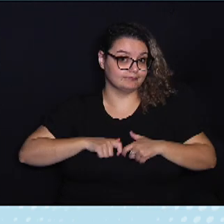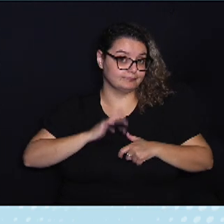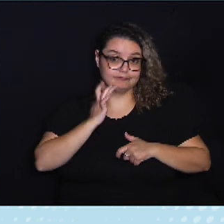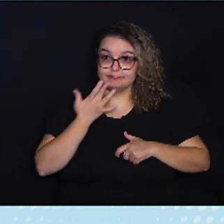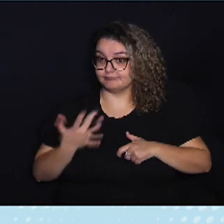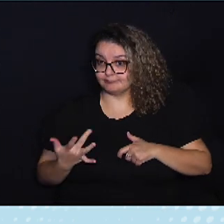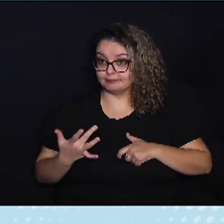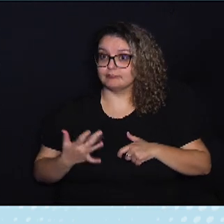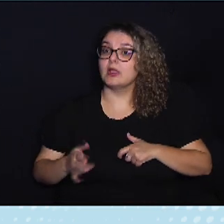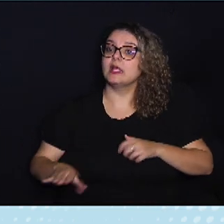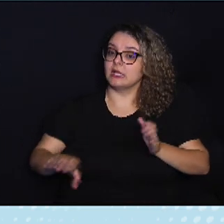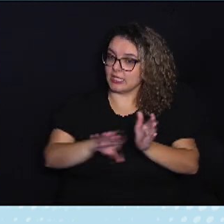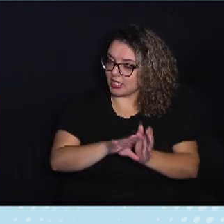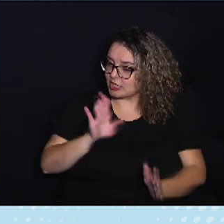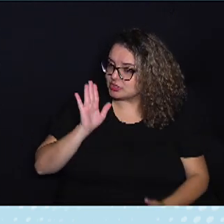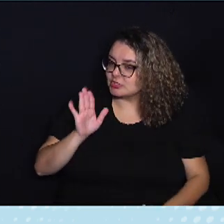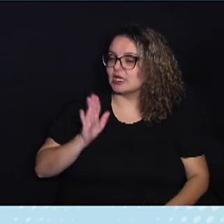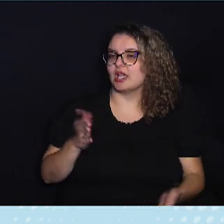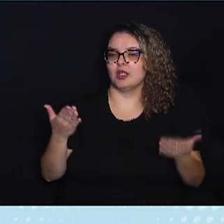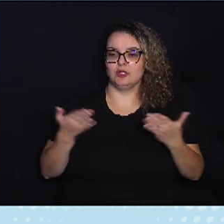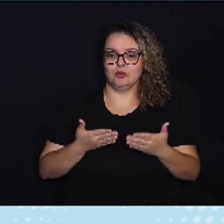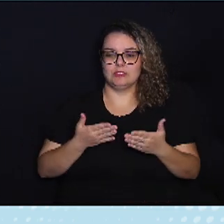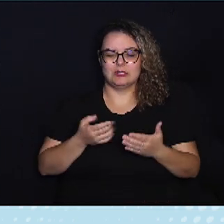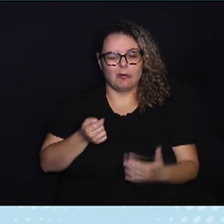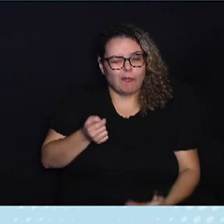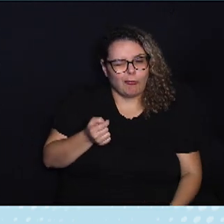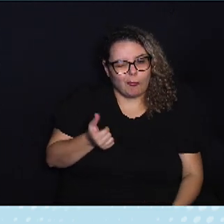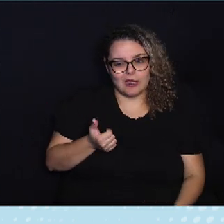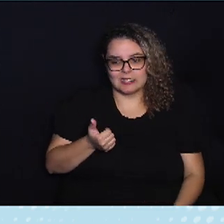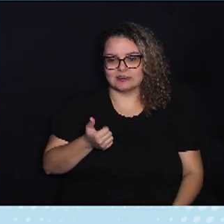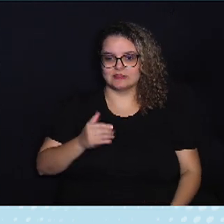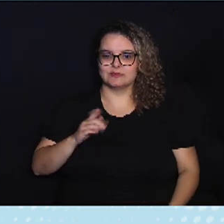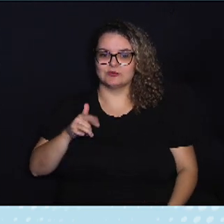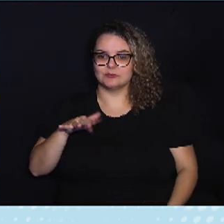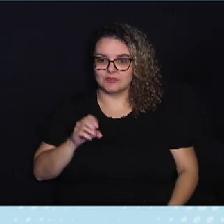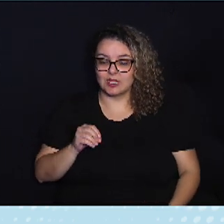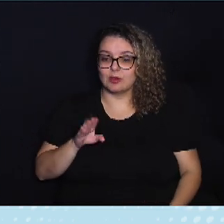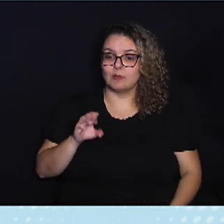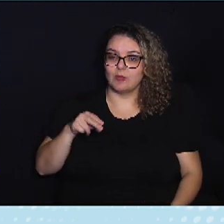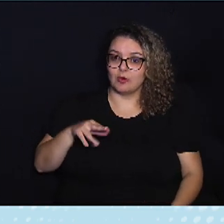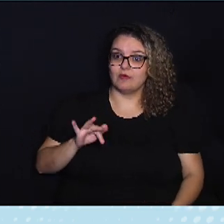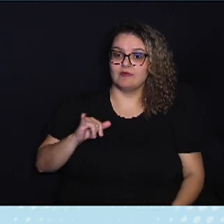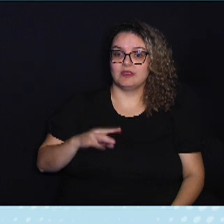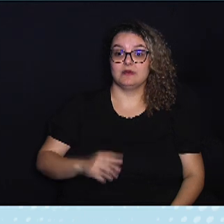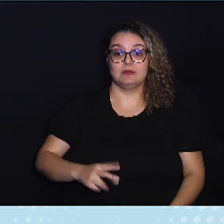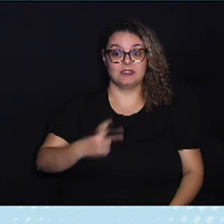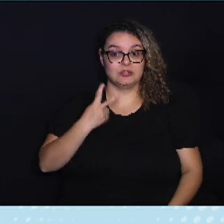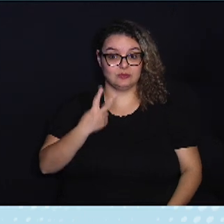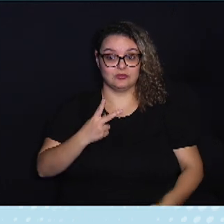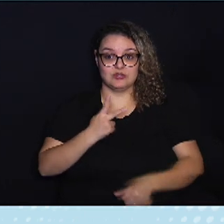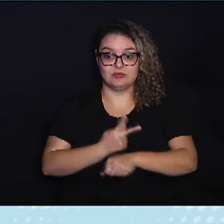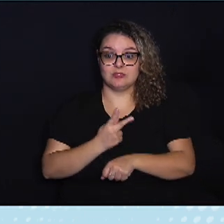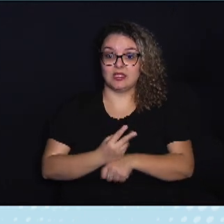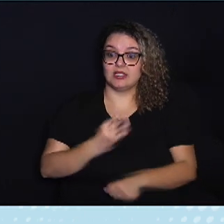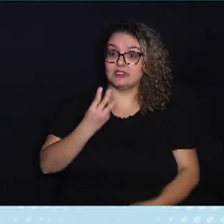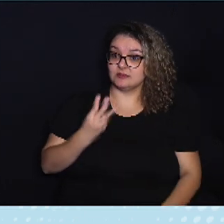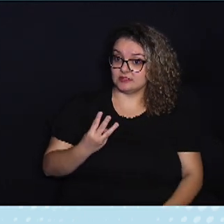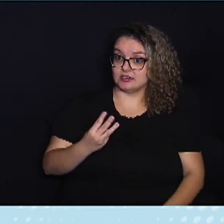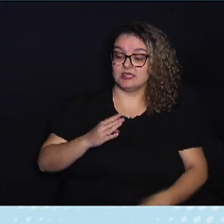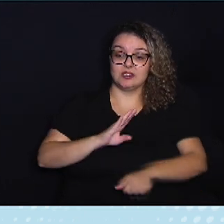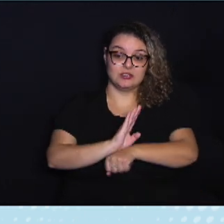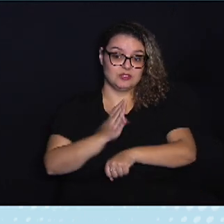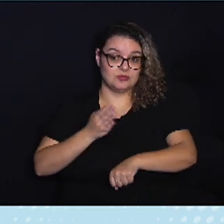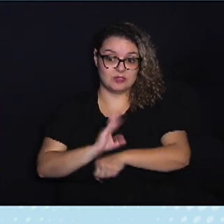ela está chegando. Hoje já bateu na trave mais uma vez com o Caio Bonfim, mas já tem 2 medalhas de prata, 3 medalhas de